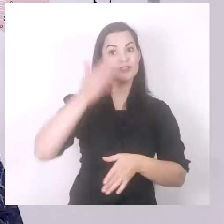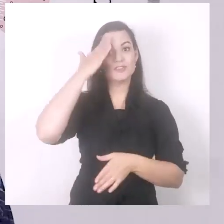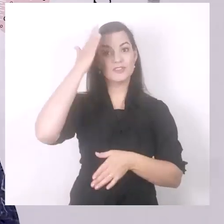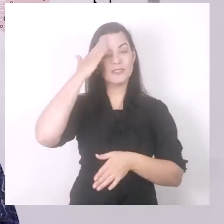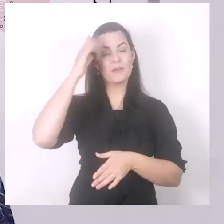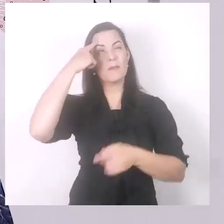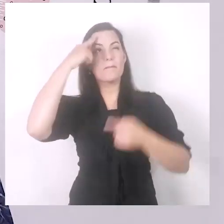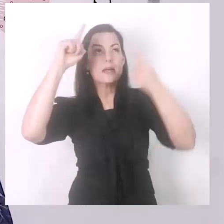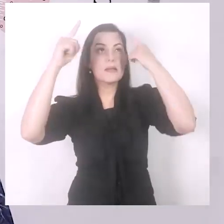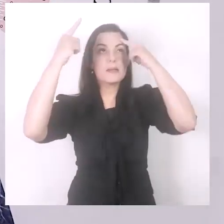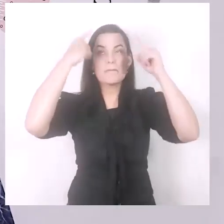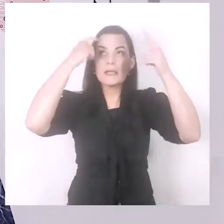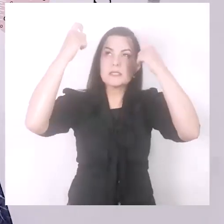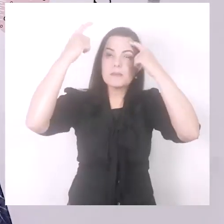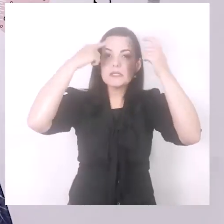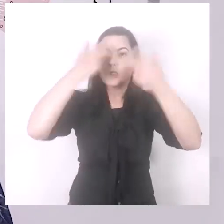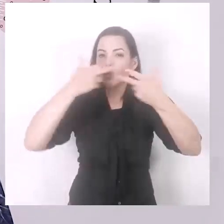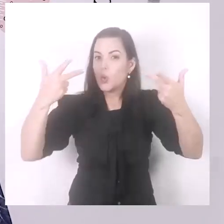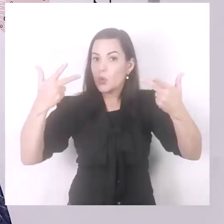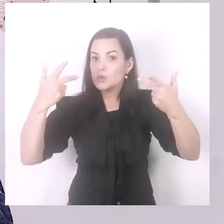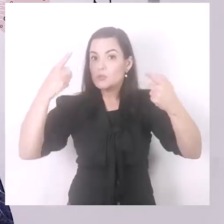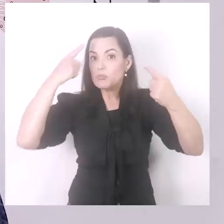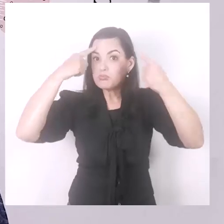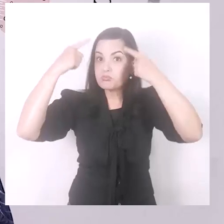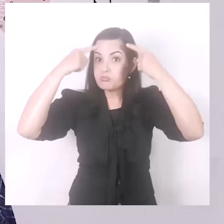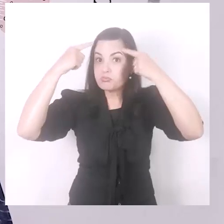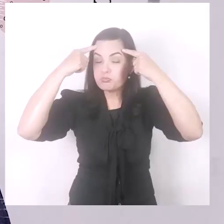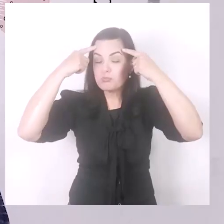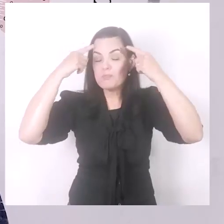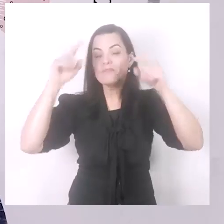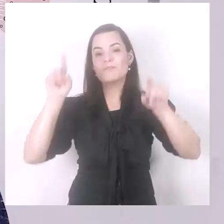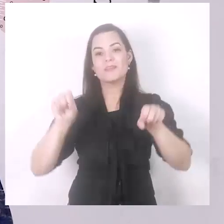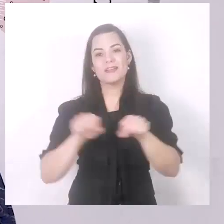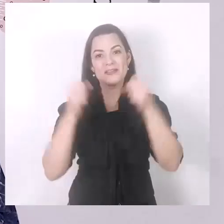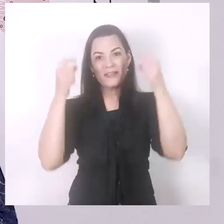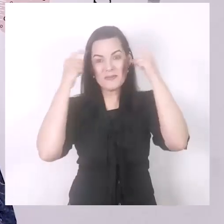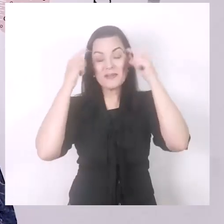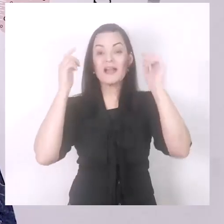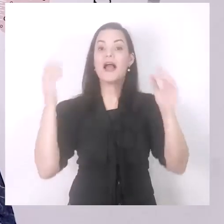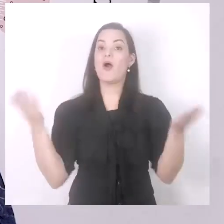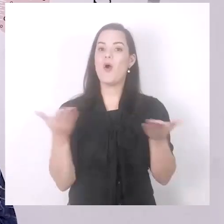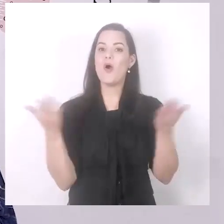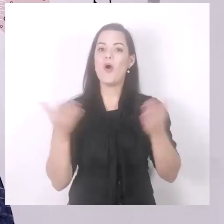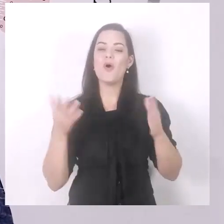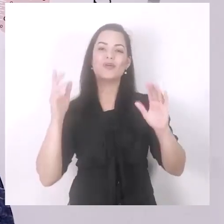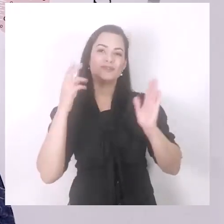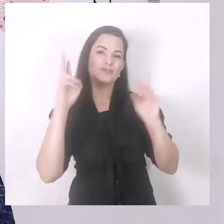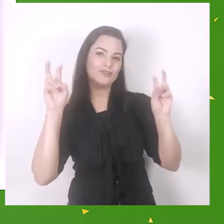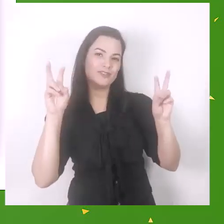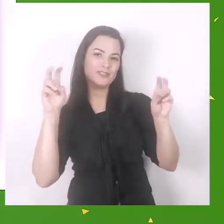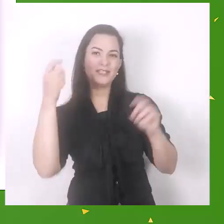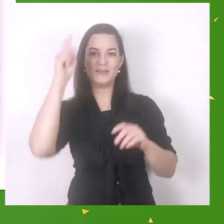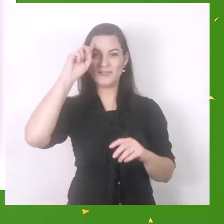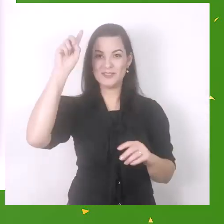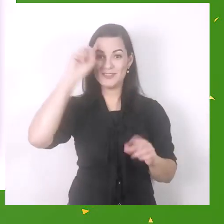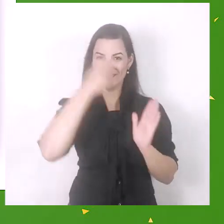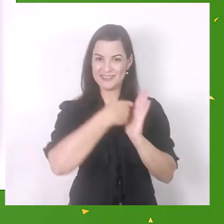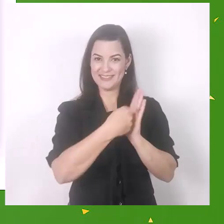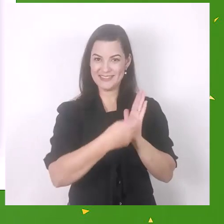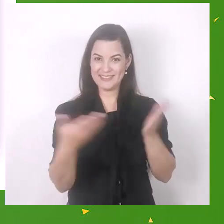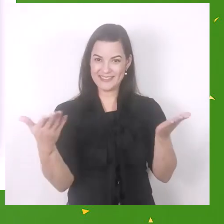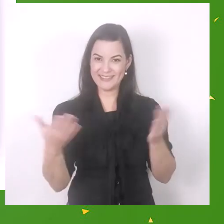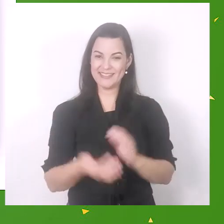em algumas possibilidades para esse Quebrando a Cuca, anotem o tema do nosso dia e a data de hoje.